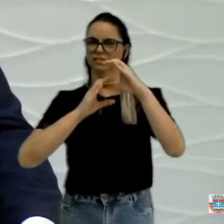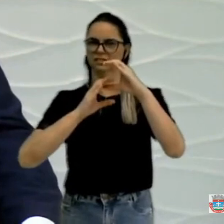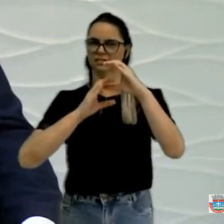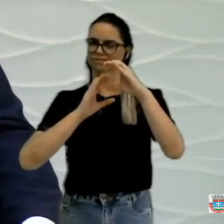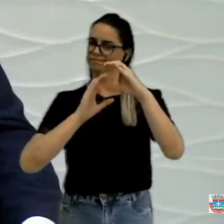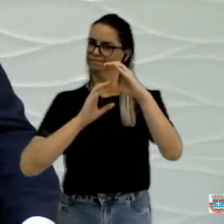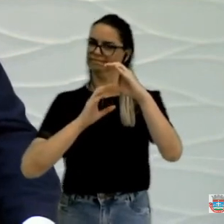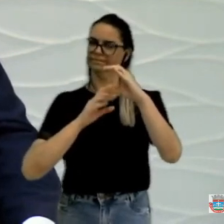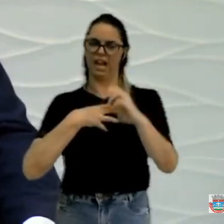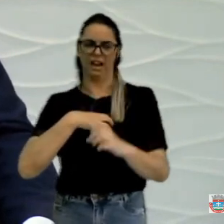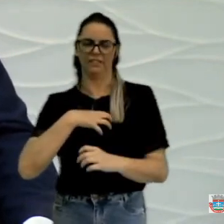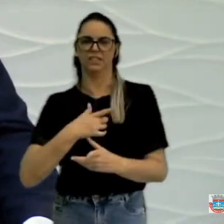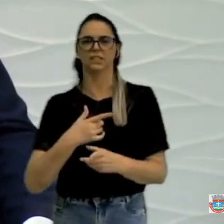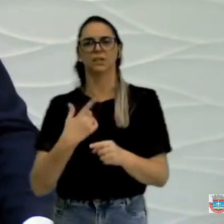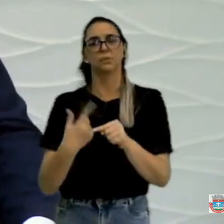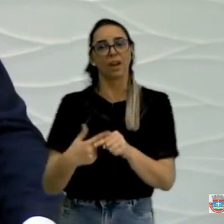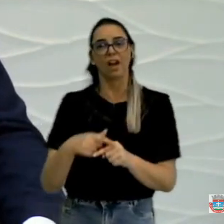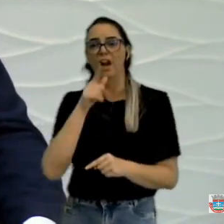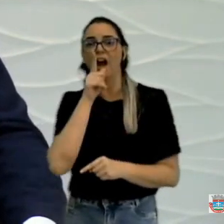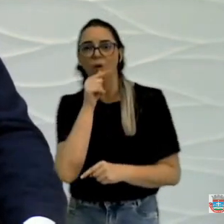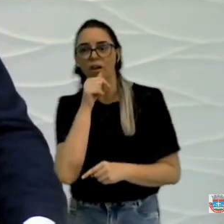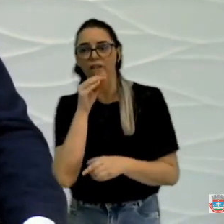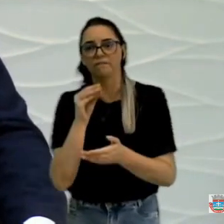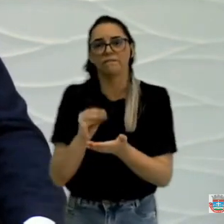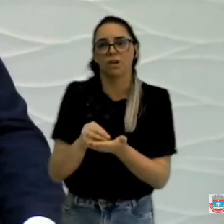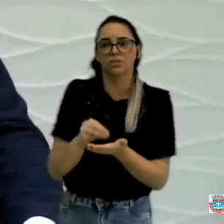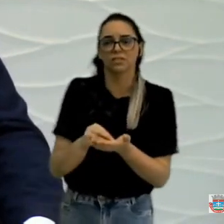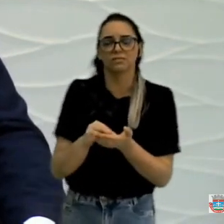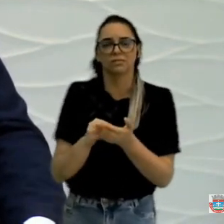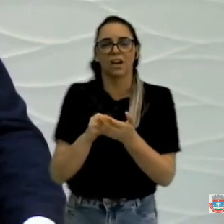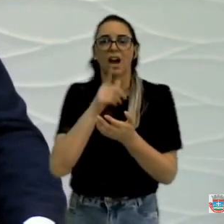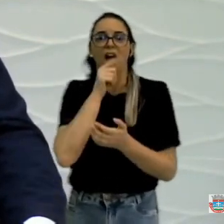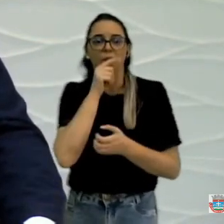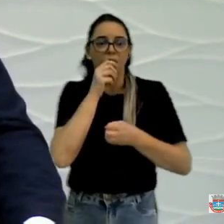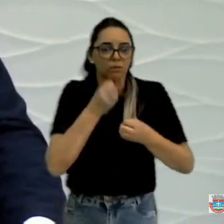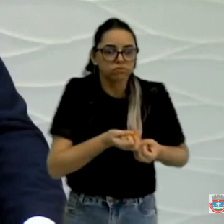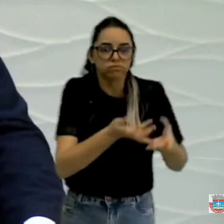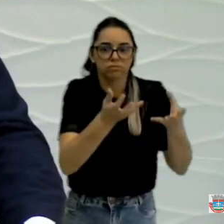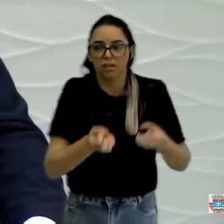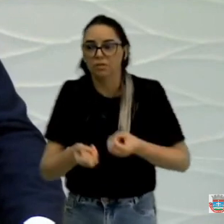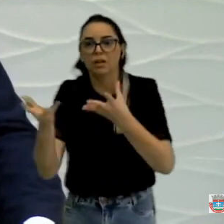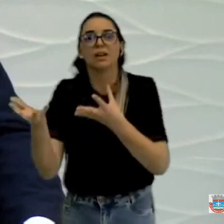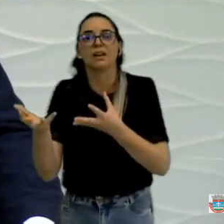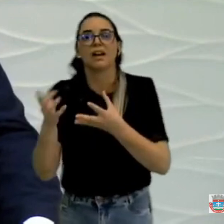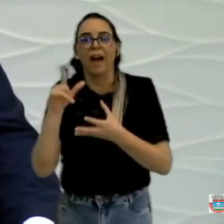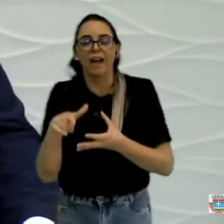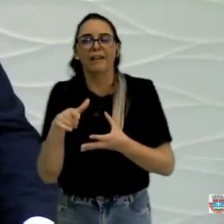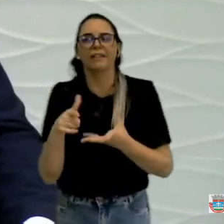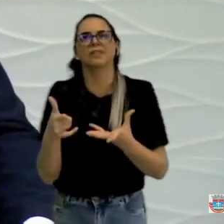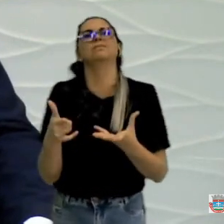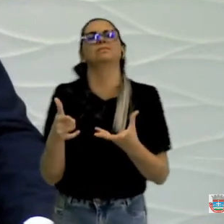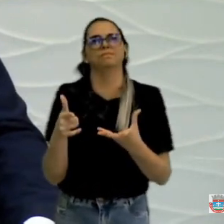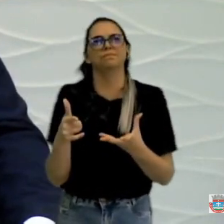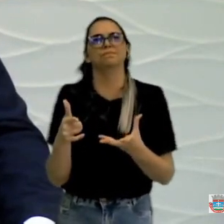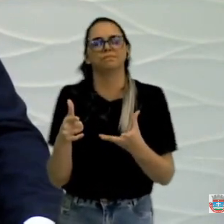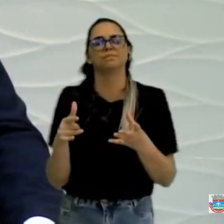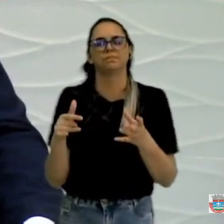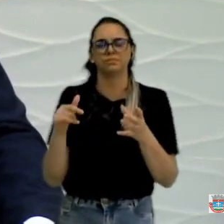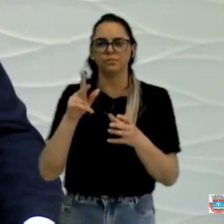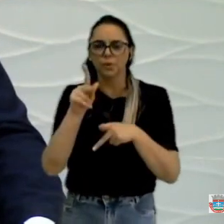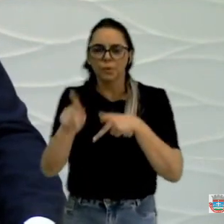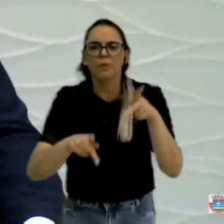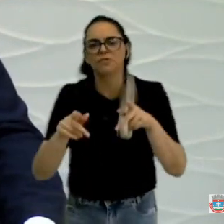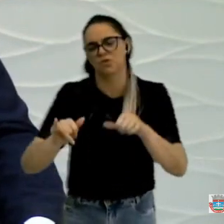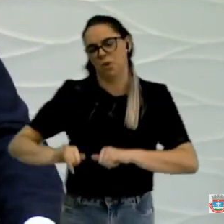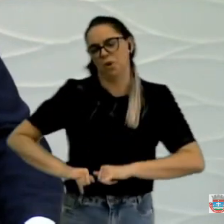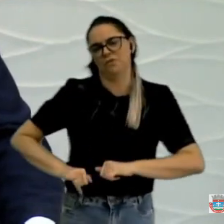ponto da falta de água, da má distribuição de água. Esse é um ponto que afeta de fato a nossa população. Mas